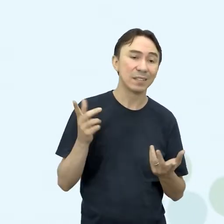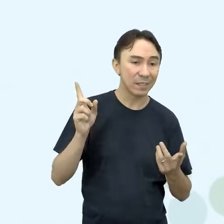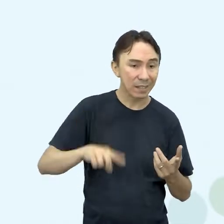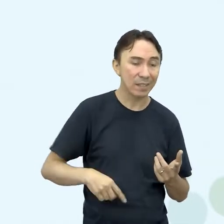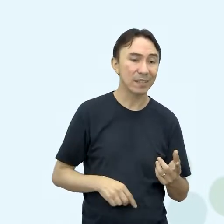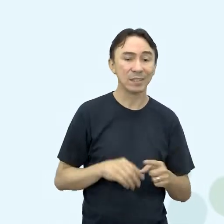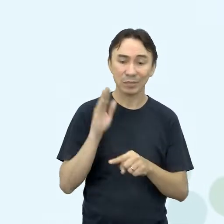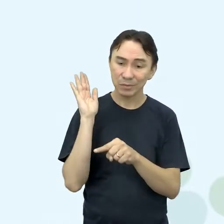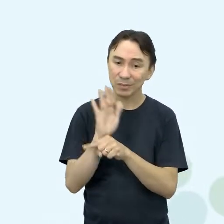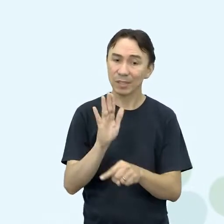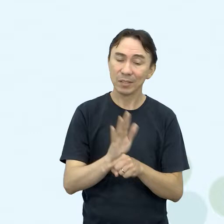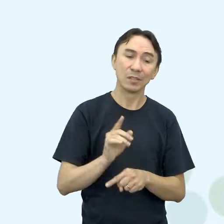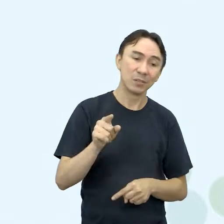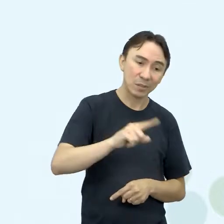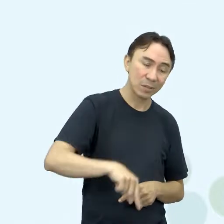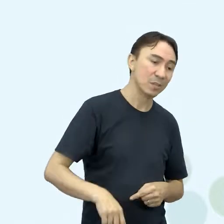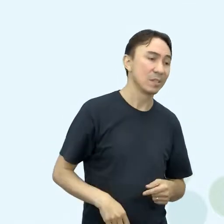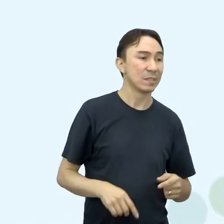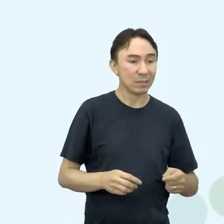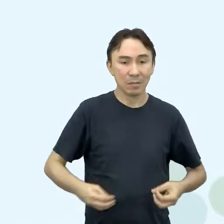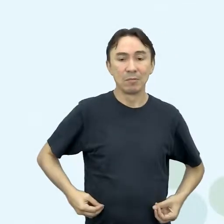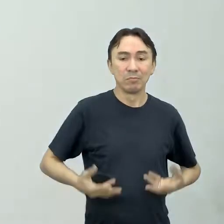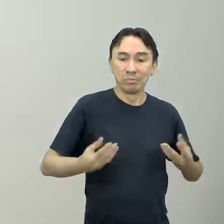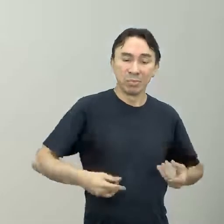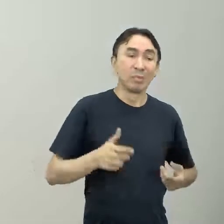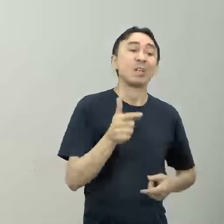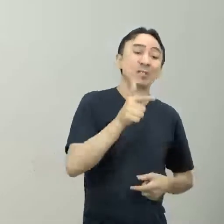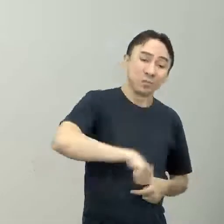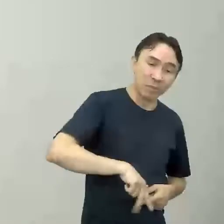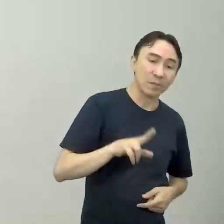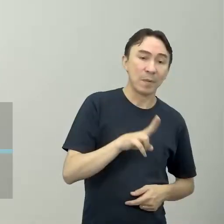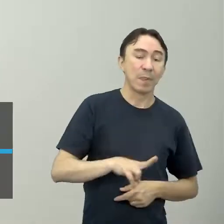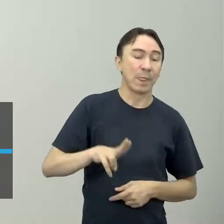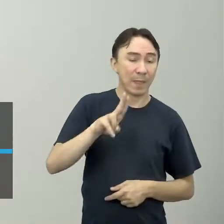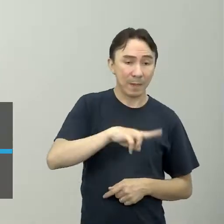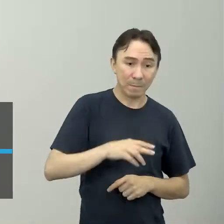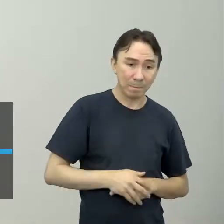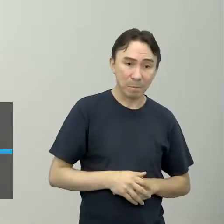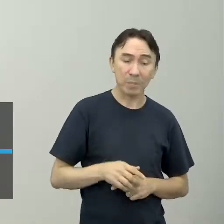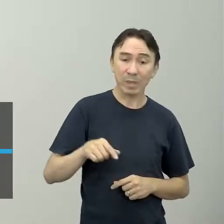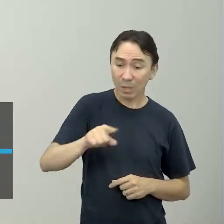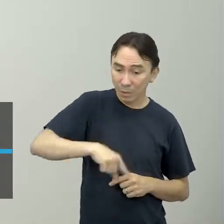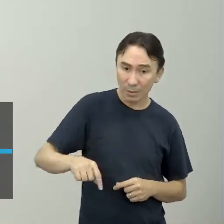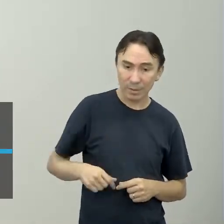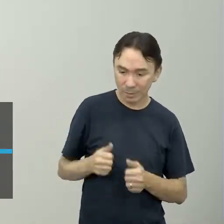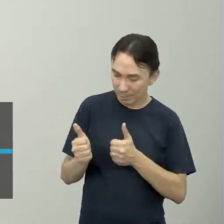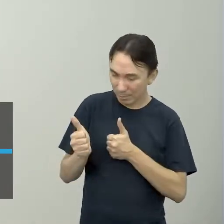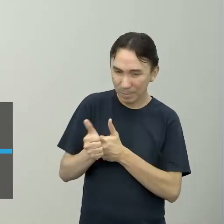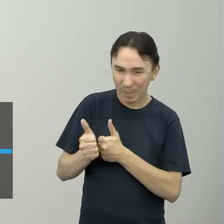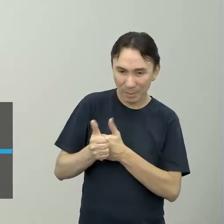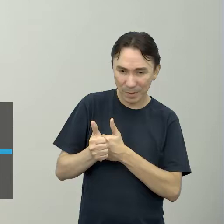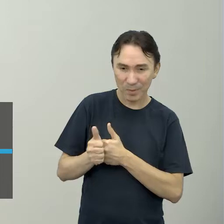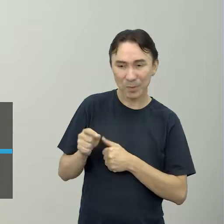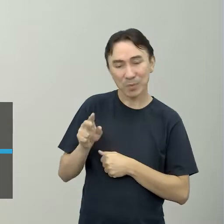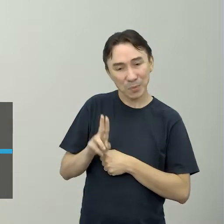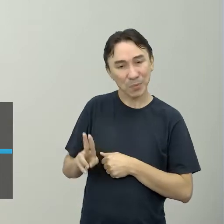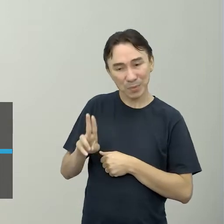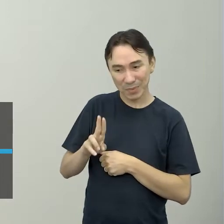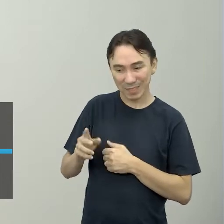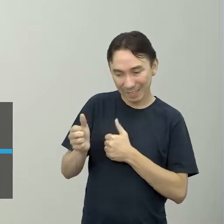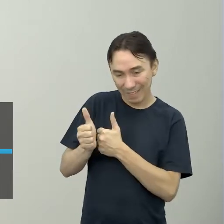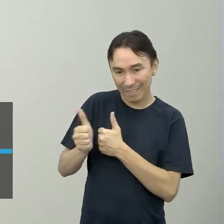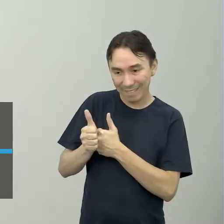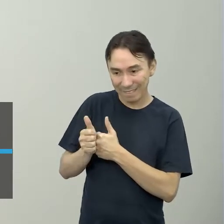que a gente acaba gastando. É a gente pensar que é a partir do micro, né, a partir daquilo que está próximo da gente, daquilo que é palpável, para